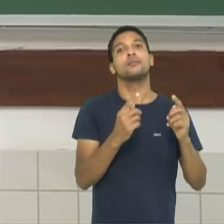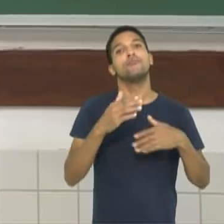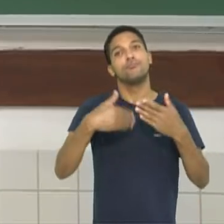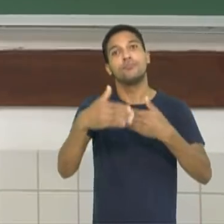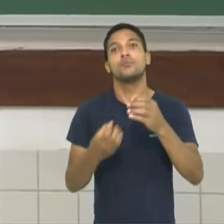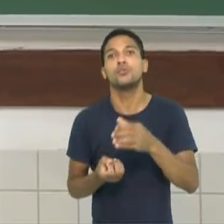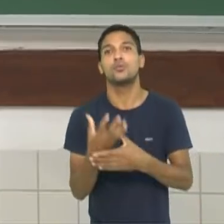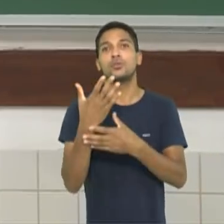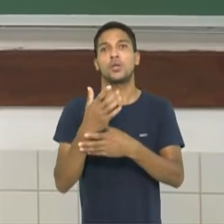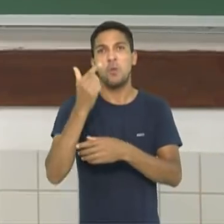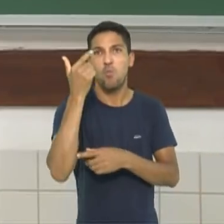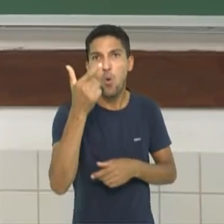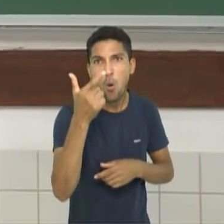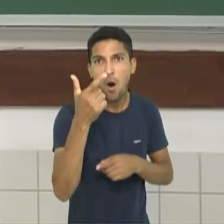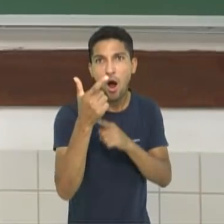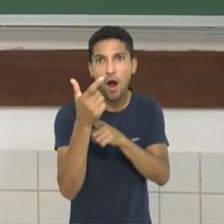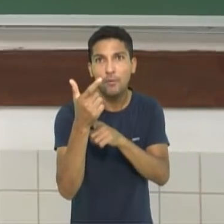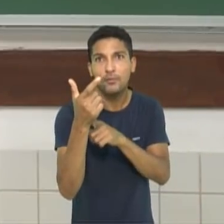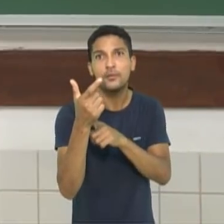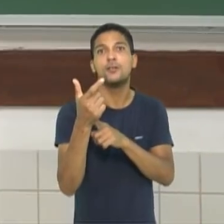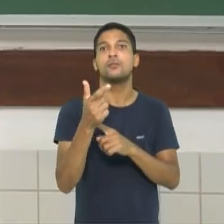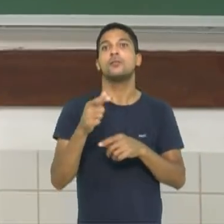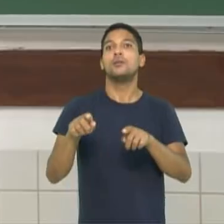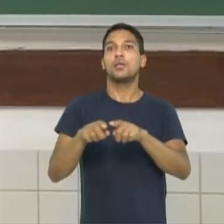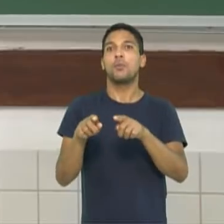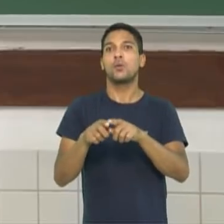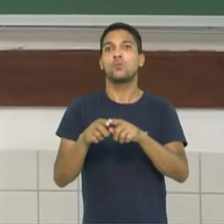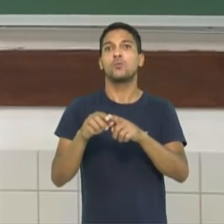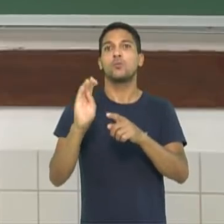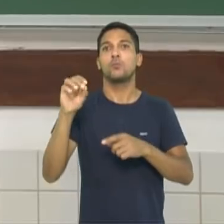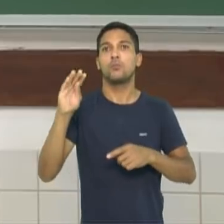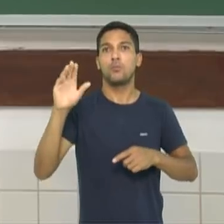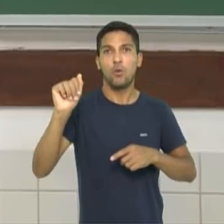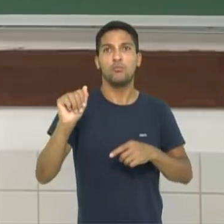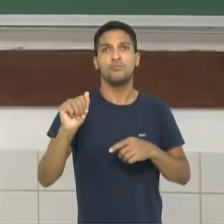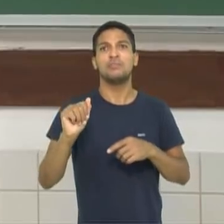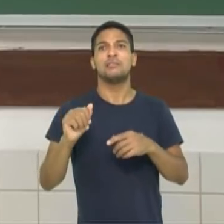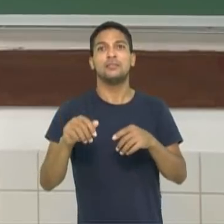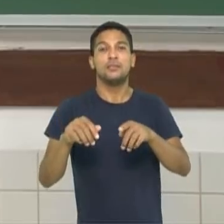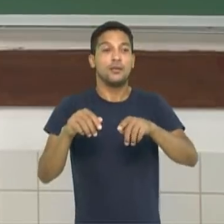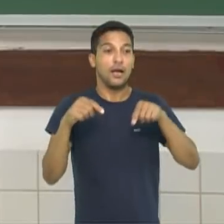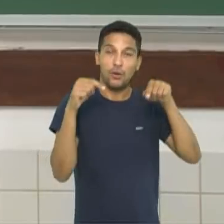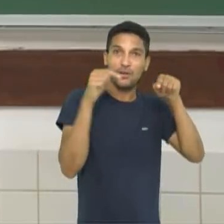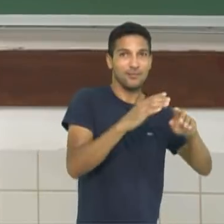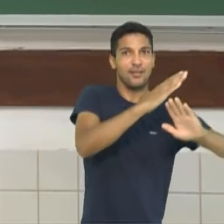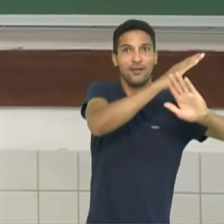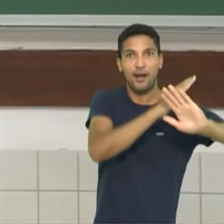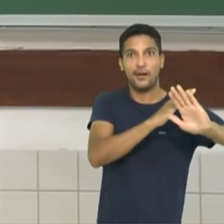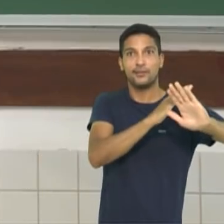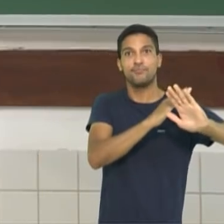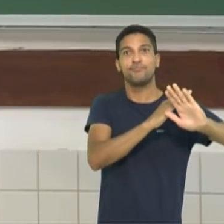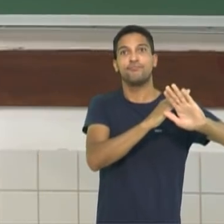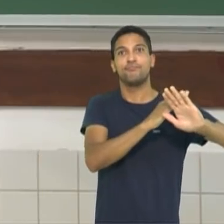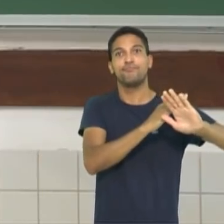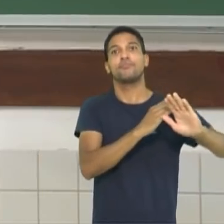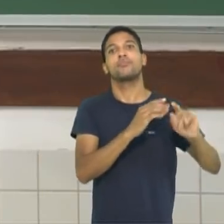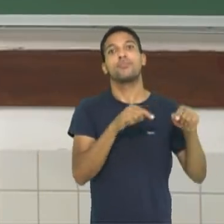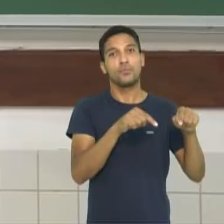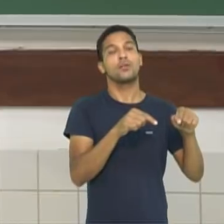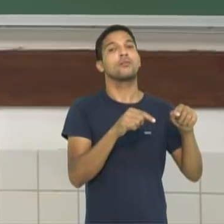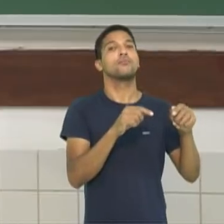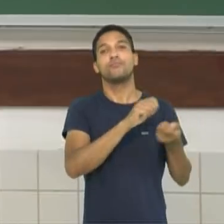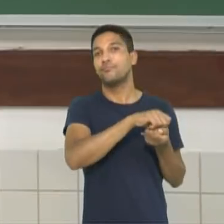artes marciais, normalmente relacionadas lá aos povos do Oriente, a função inicial delas era